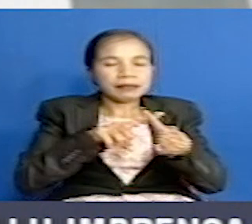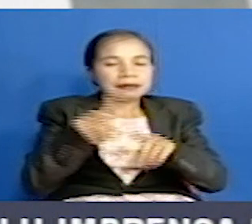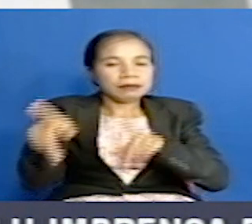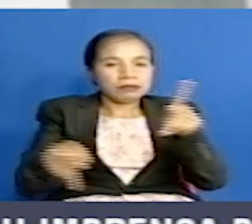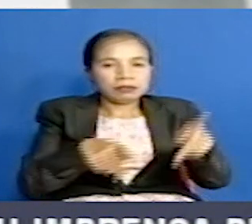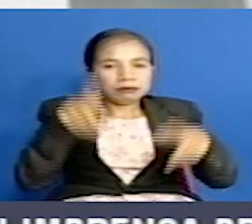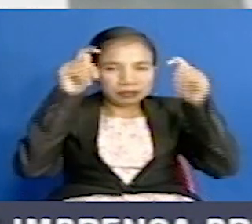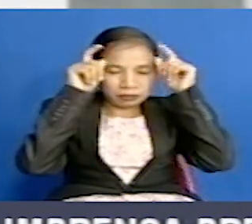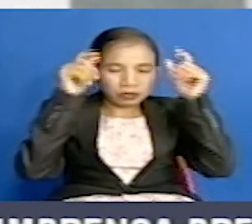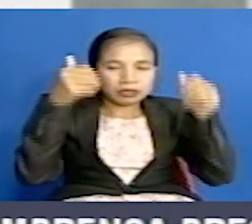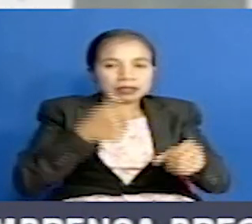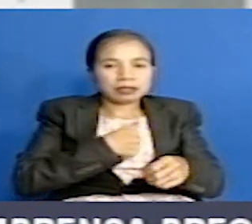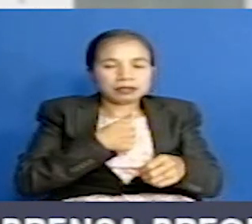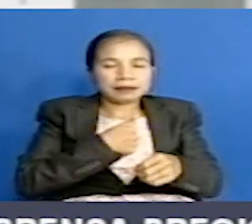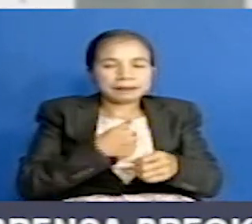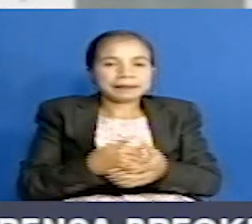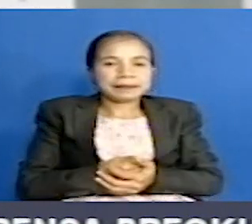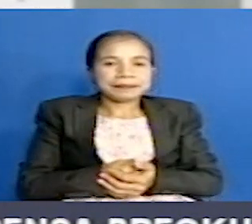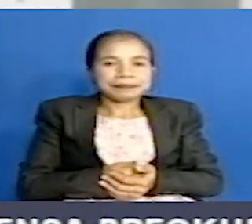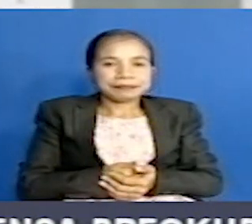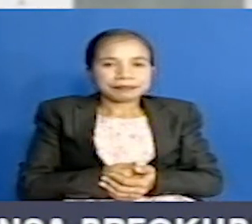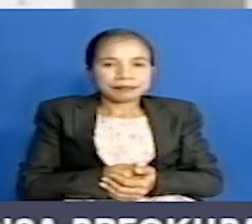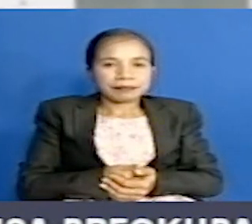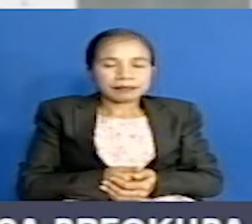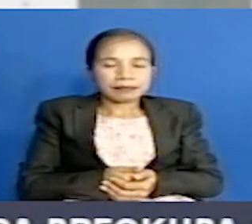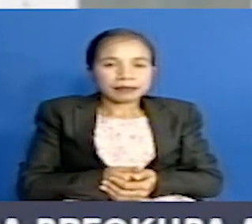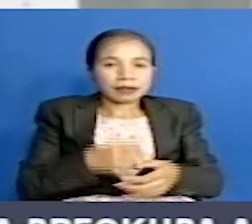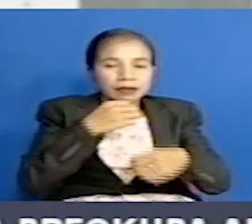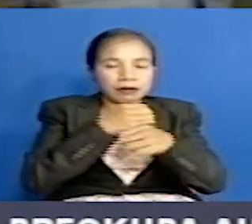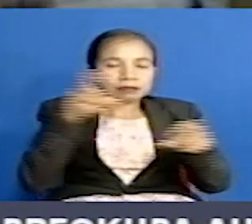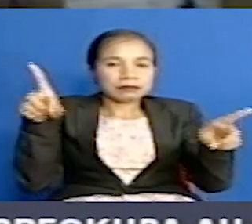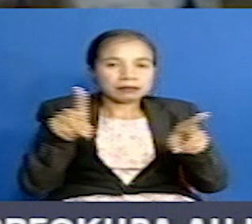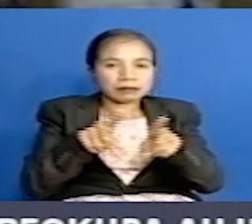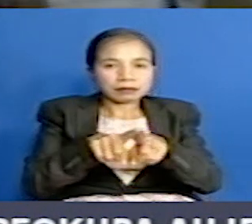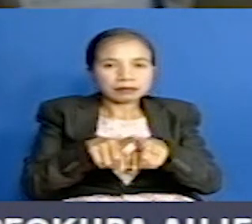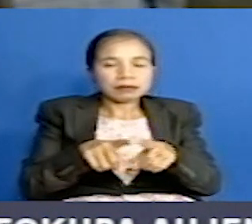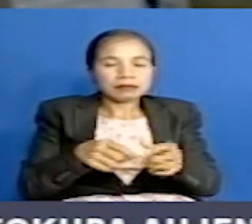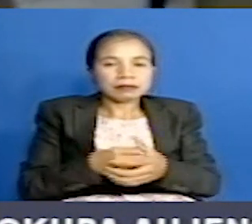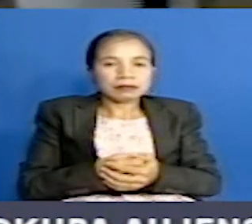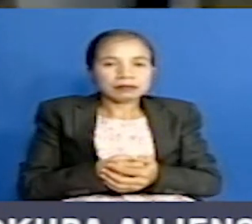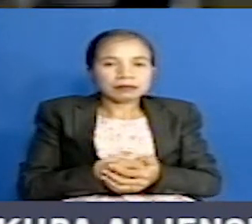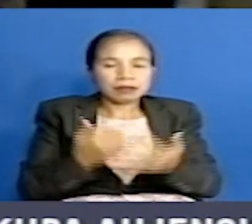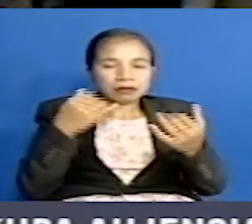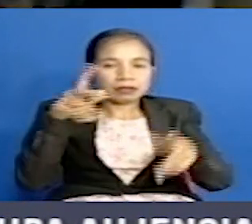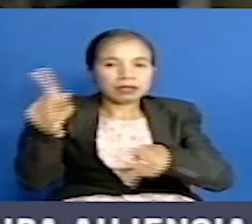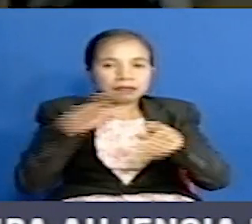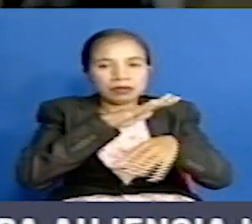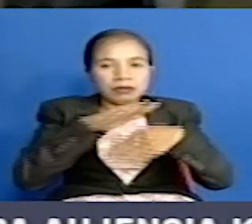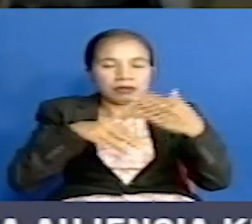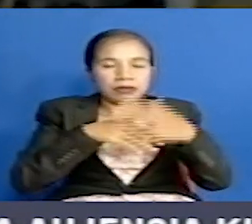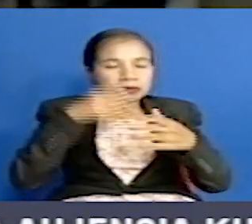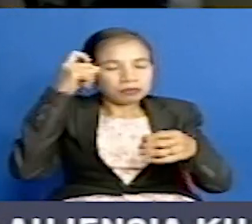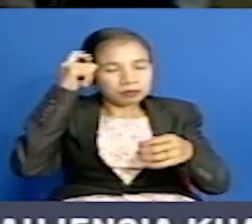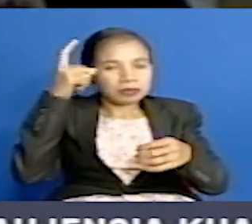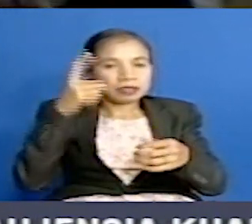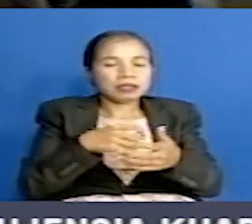toma que Timor-Leste Nia. Né, precisamente, alô, coloque nessa, né, para é muito tudo compreende,